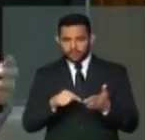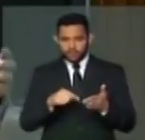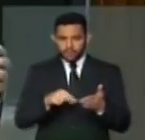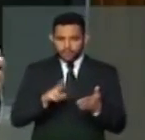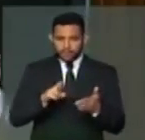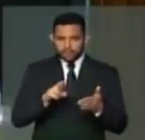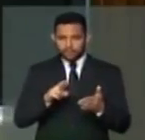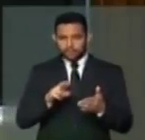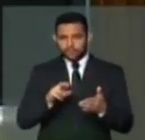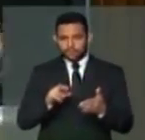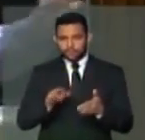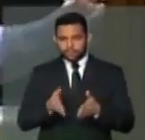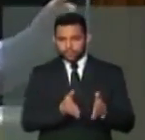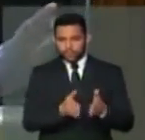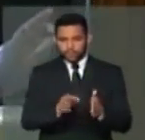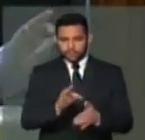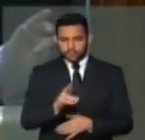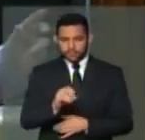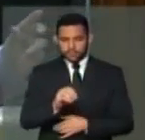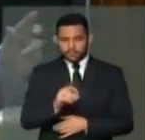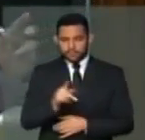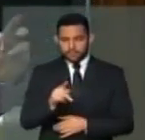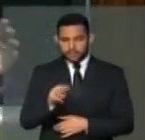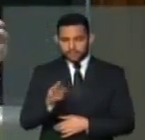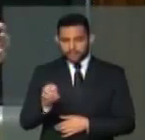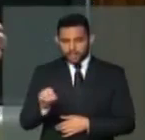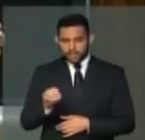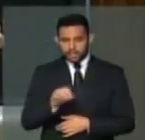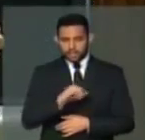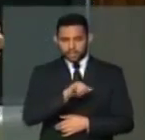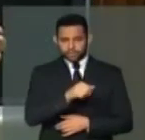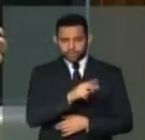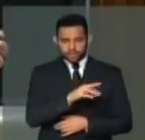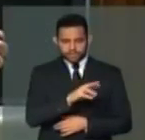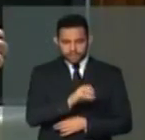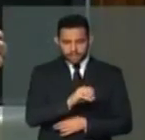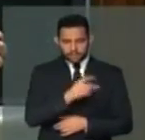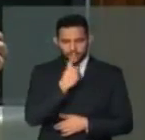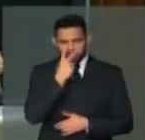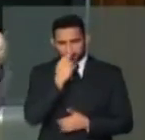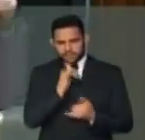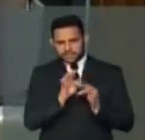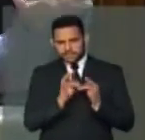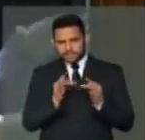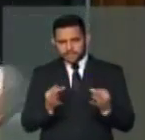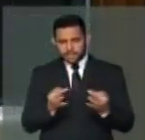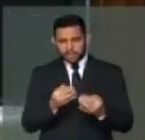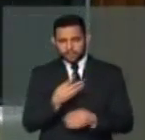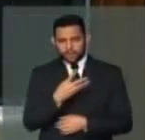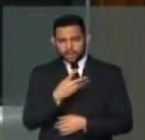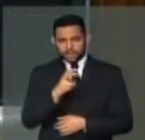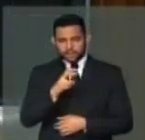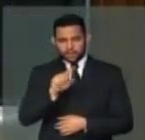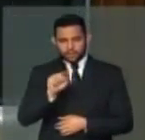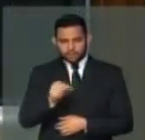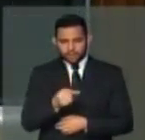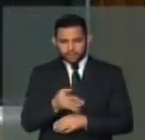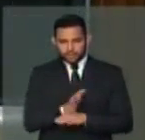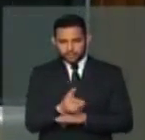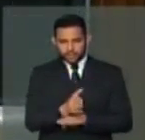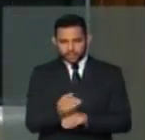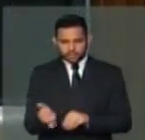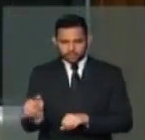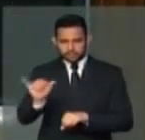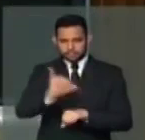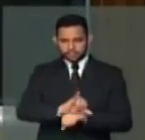no Rio São Francisco, Petrolina e Juazeiro. Isso é uma coisa quase que simbólica. 45 mil peixes foram